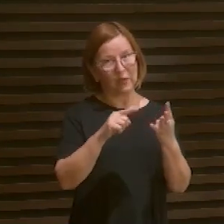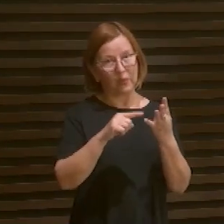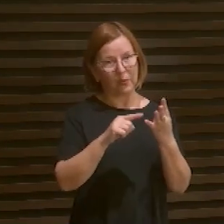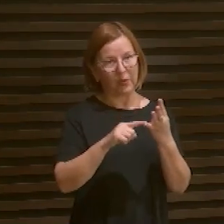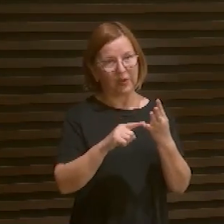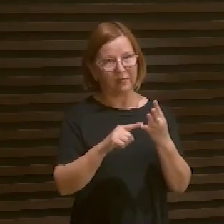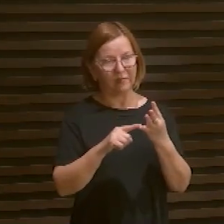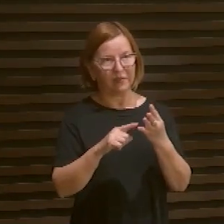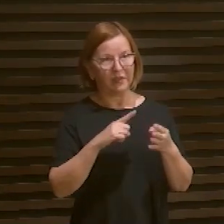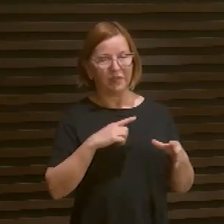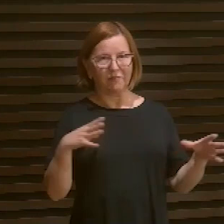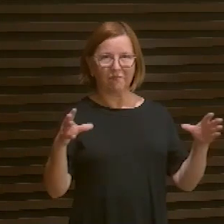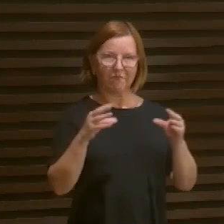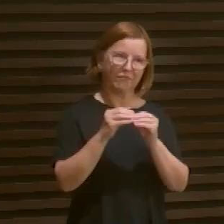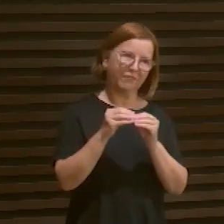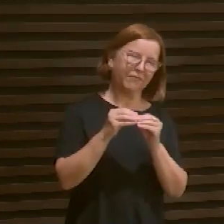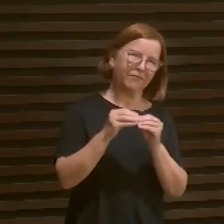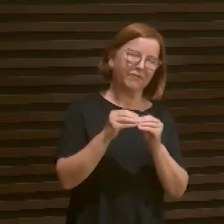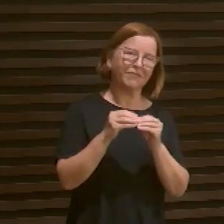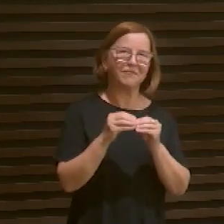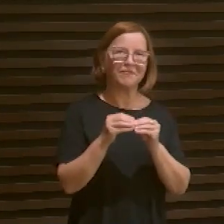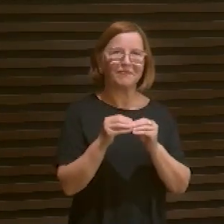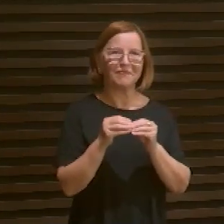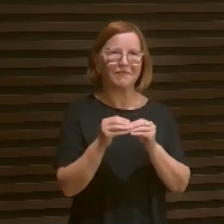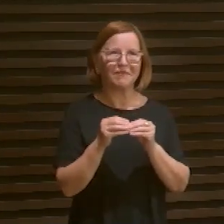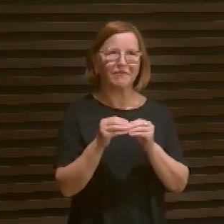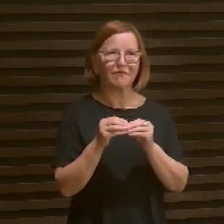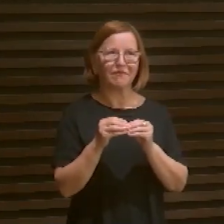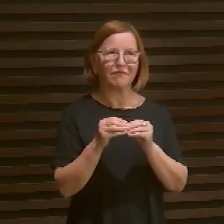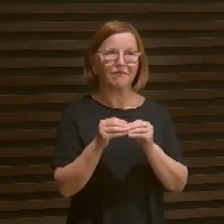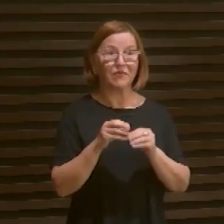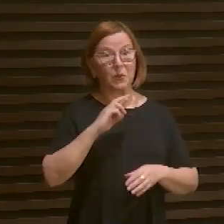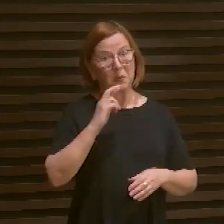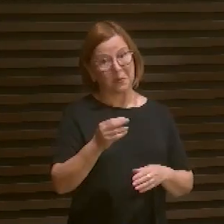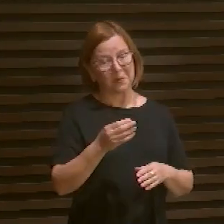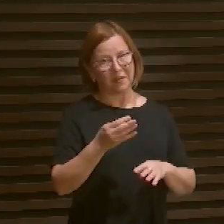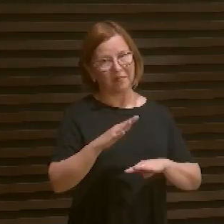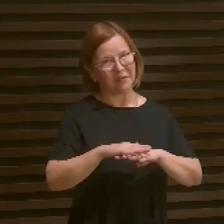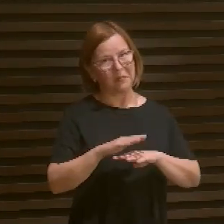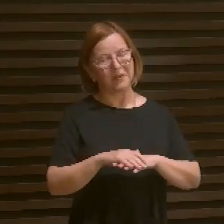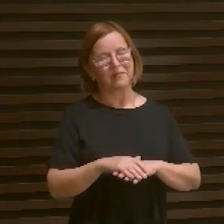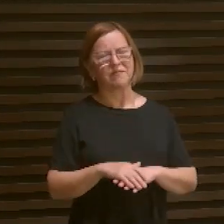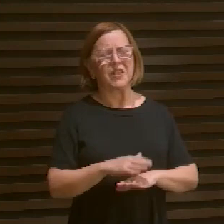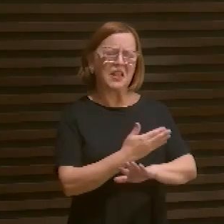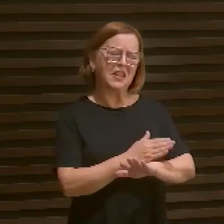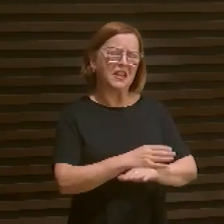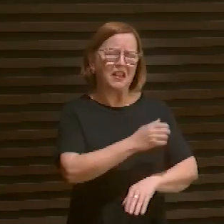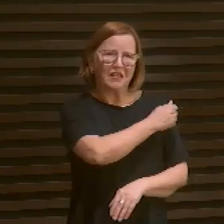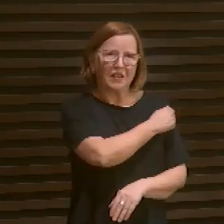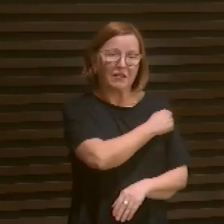tinha a conclusão do resultado matemático. Eles treinaram os alunos